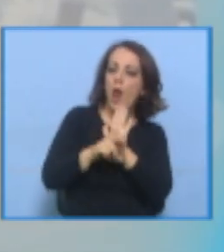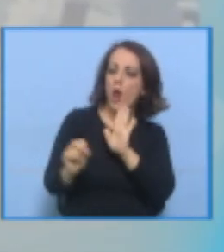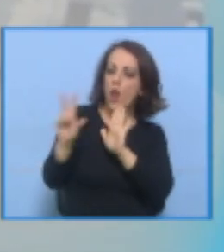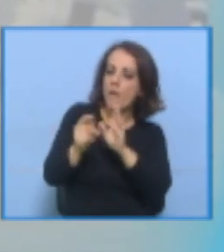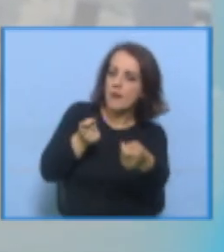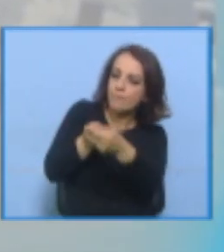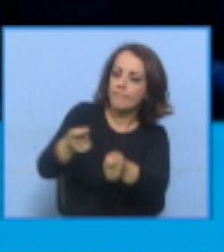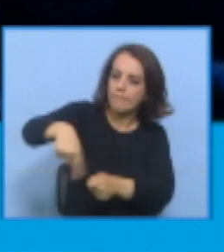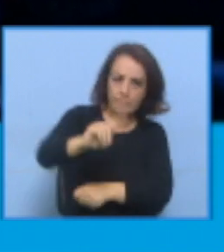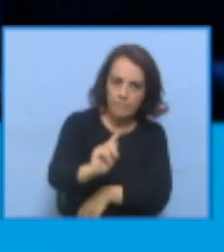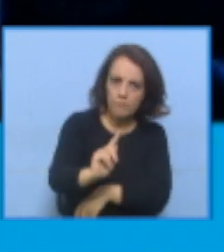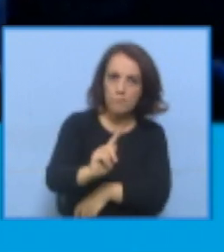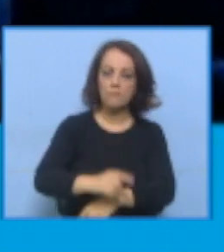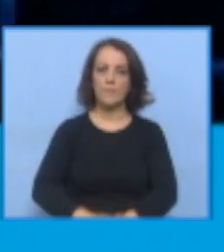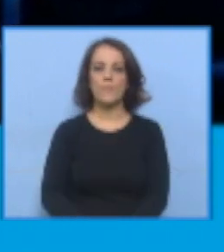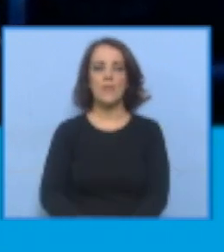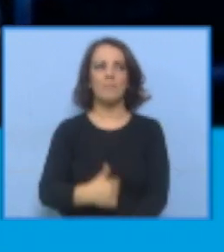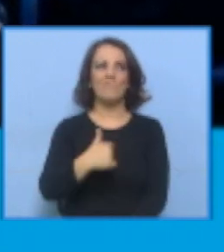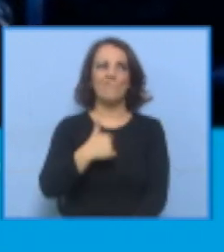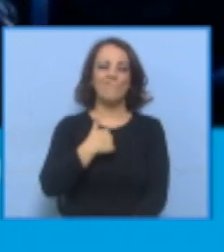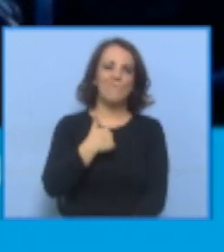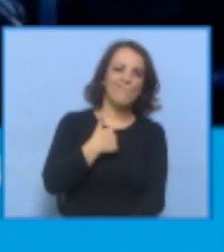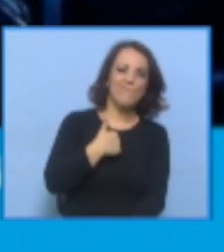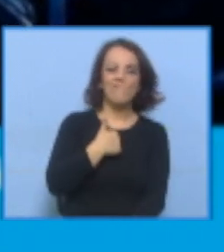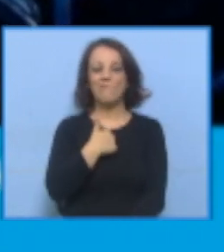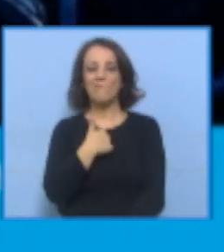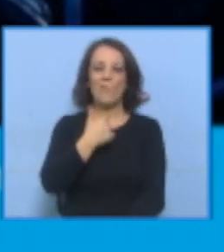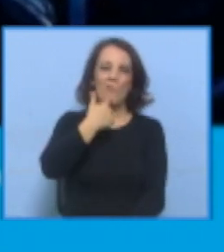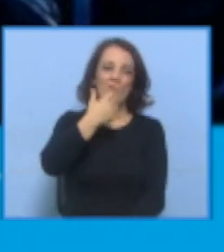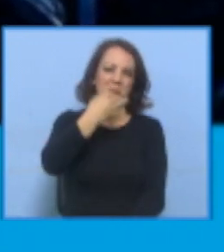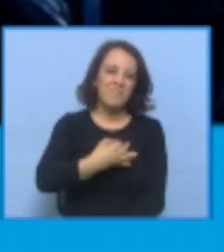trabalhadores? Eu tenho muita dificuldade em acreditar nisso,